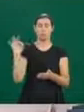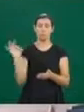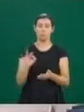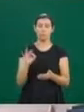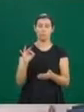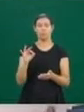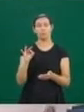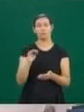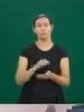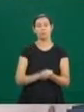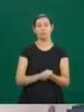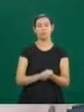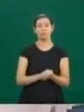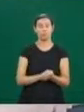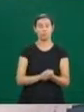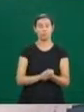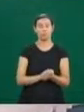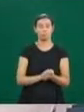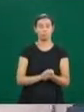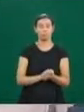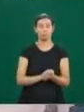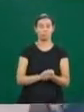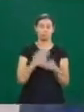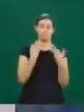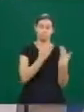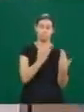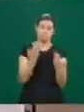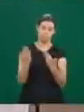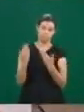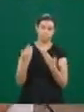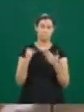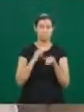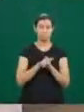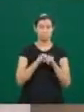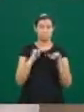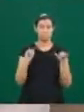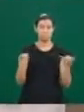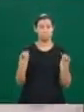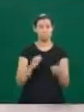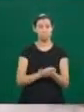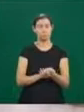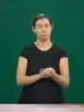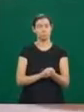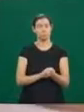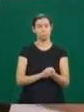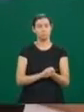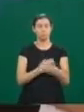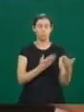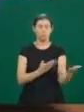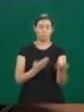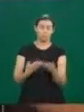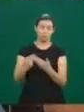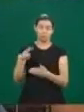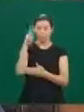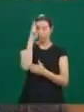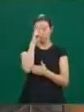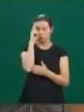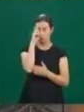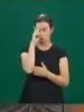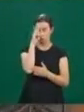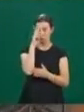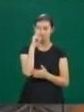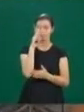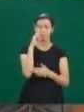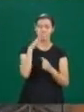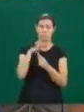em relação ao preço de catálogo na livraria do Santa Mônica. Guilherme, muito obrigada pelas informações. Então fica o convite,